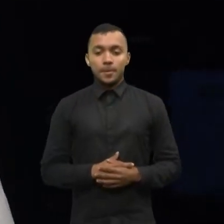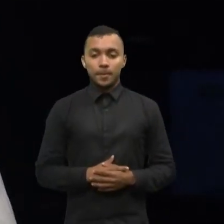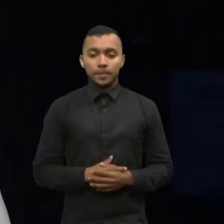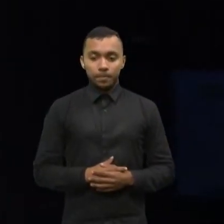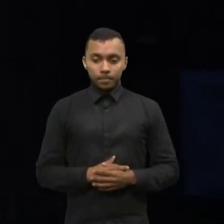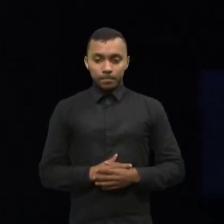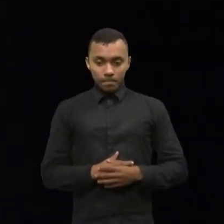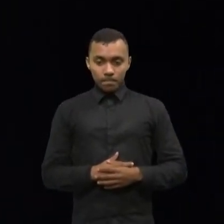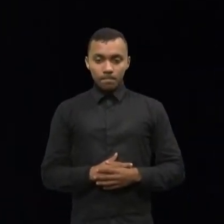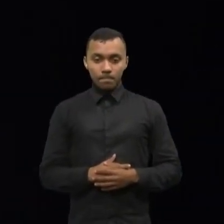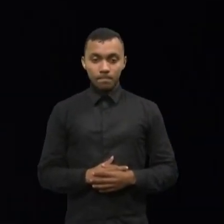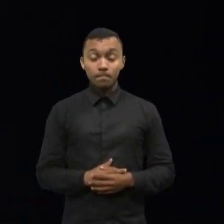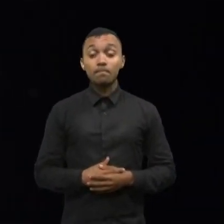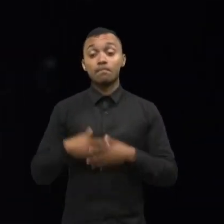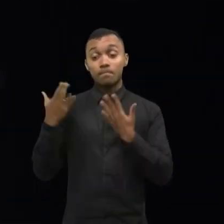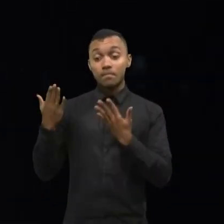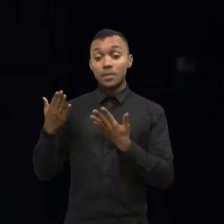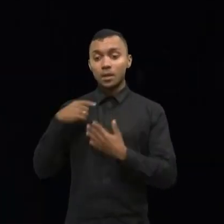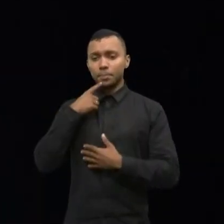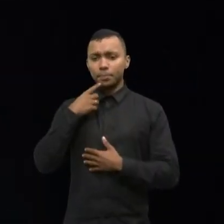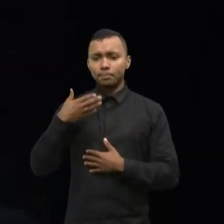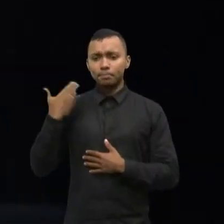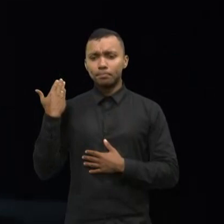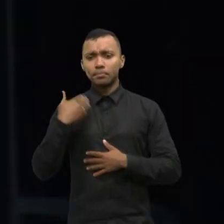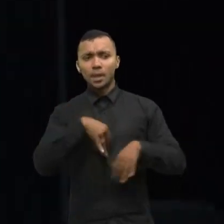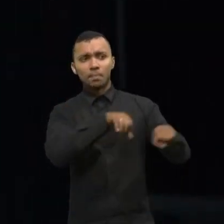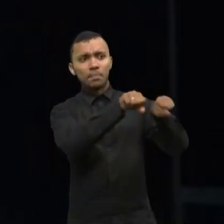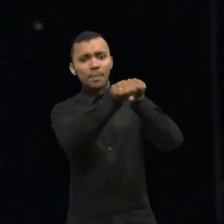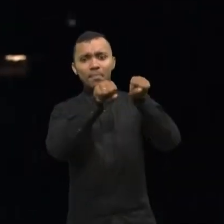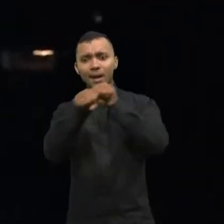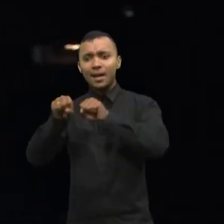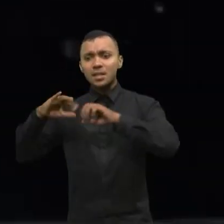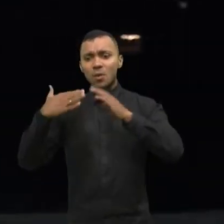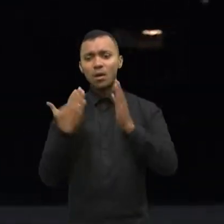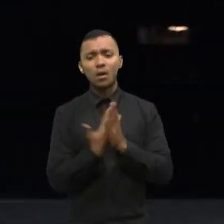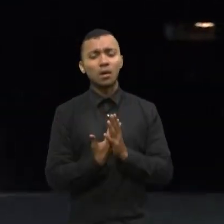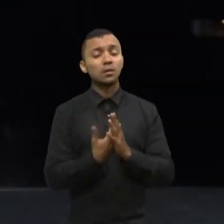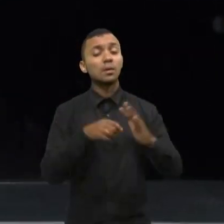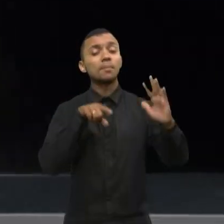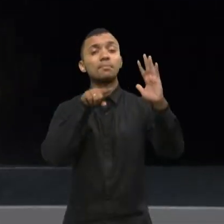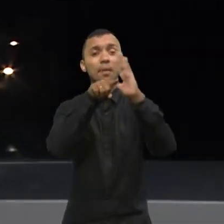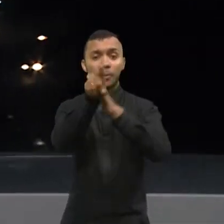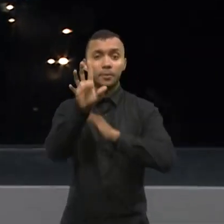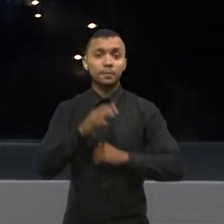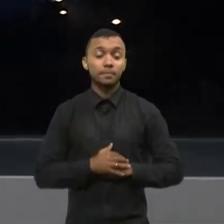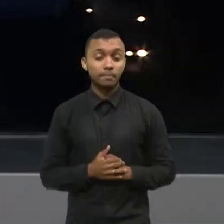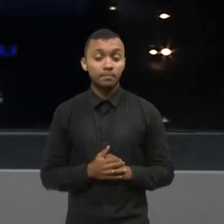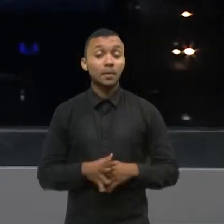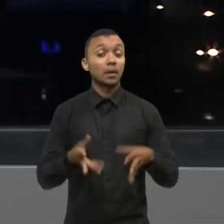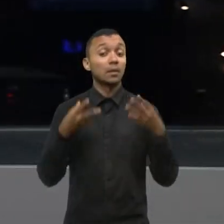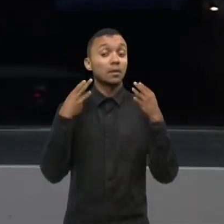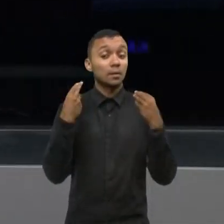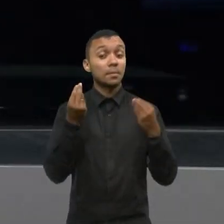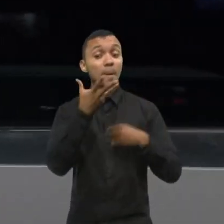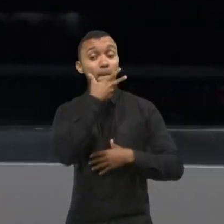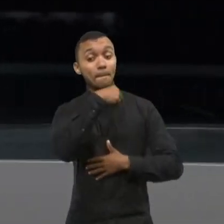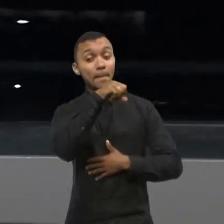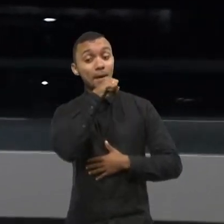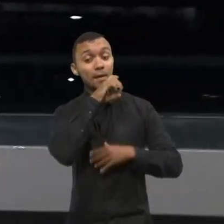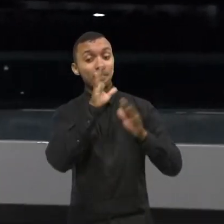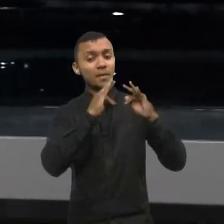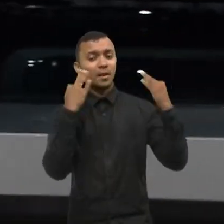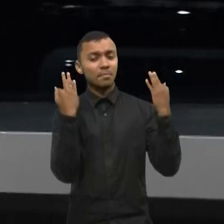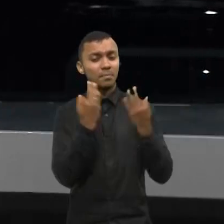os recentes ataques às escolas levantam uma questão: como os pais e as unidades de educação falam